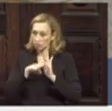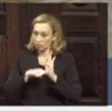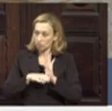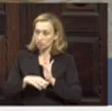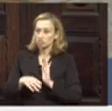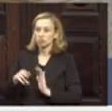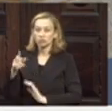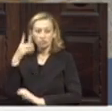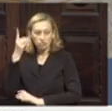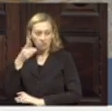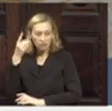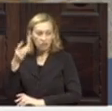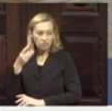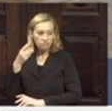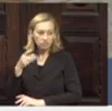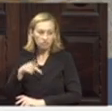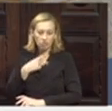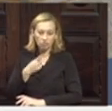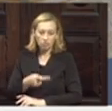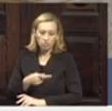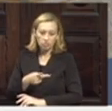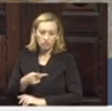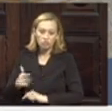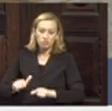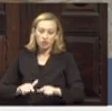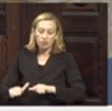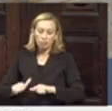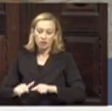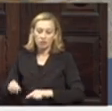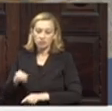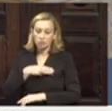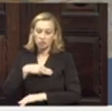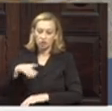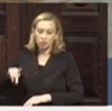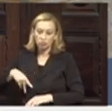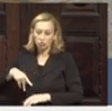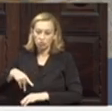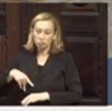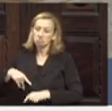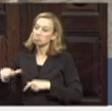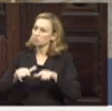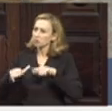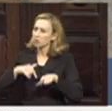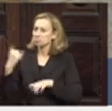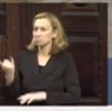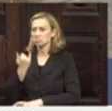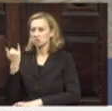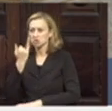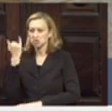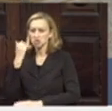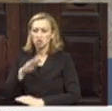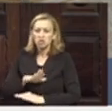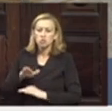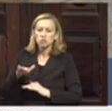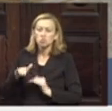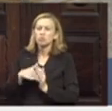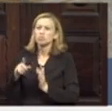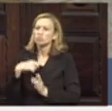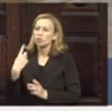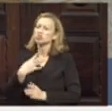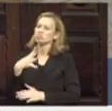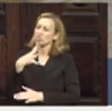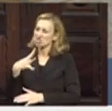segunda discussão, na expectativa de que seja aprovado e seja sancionado pelo governador. Então, a saudação aos dirigentes do sindicato que estão